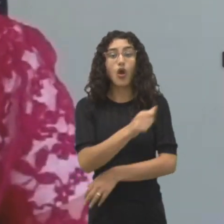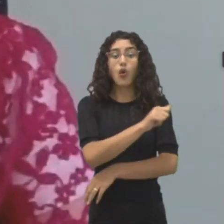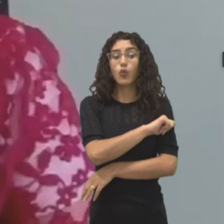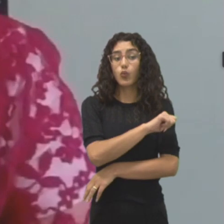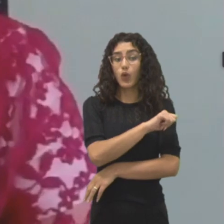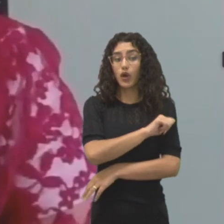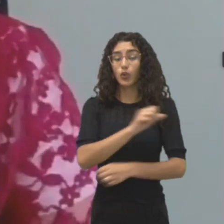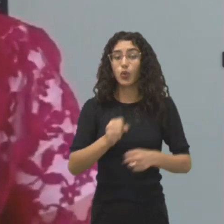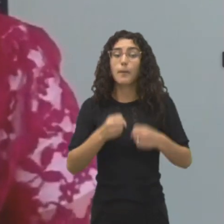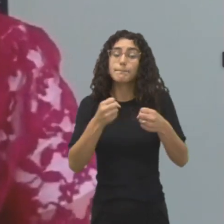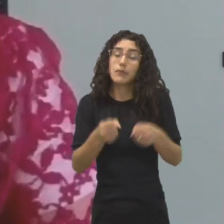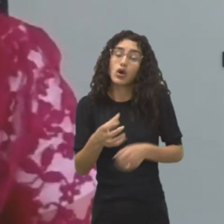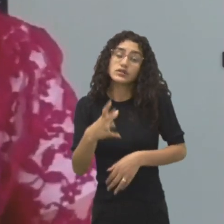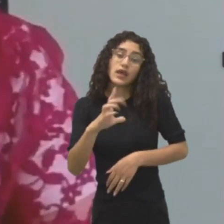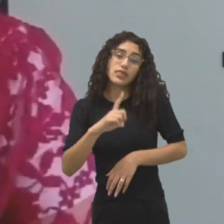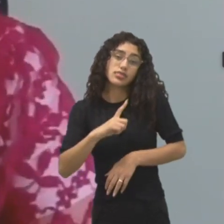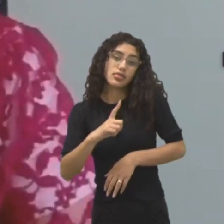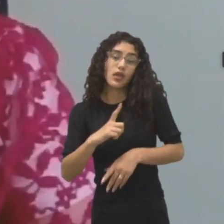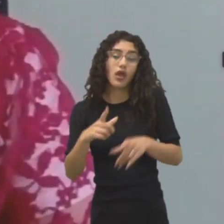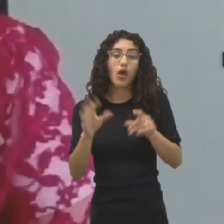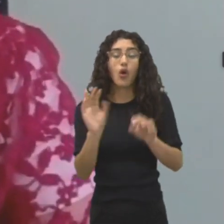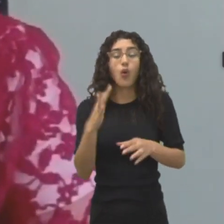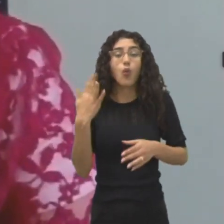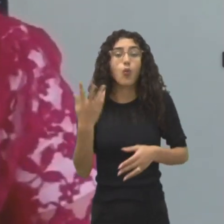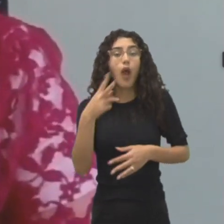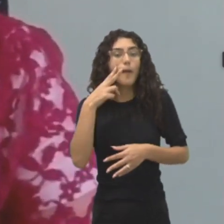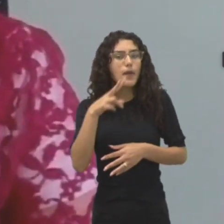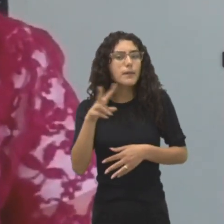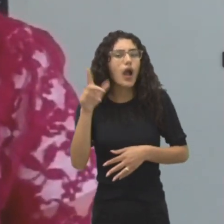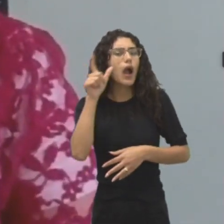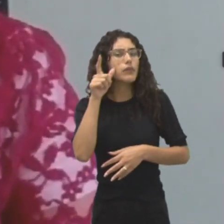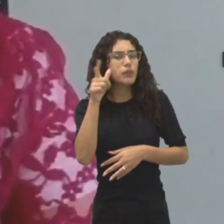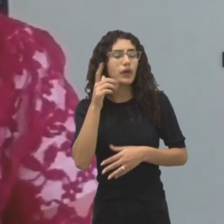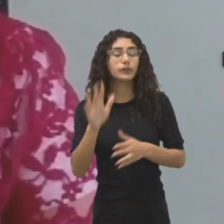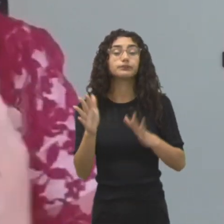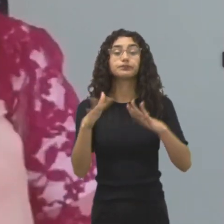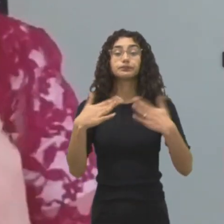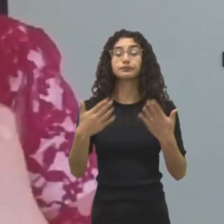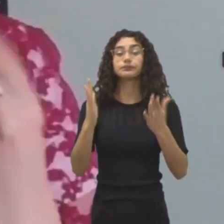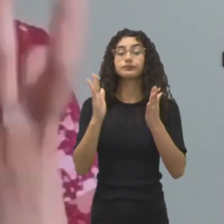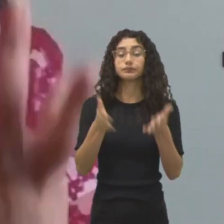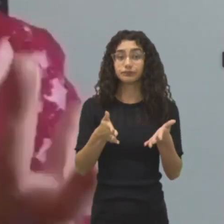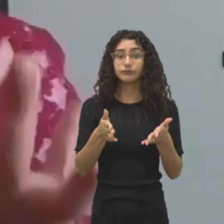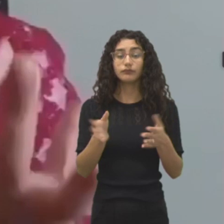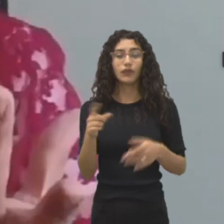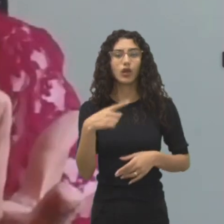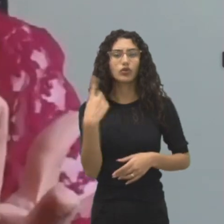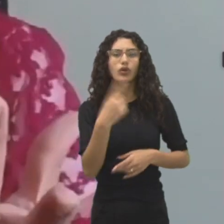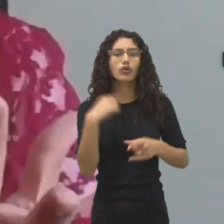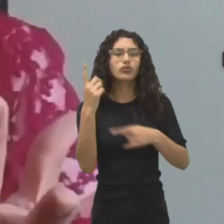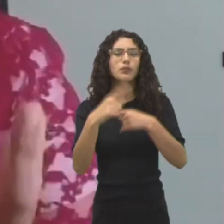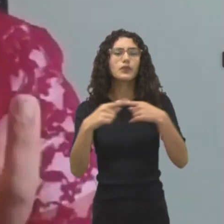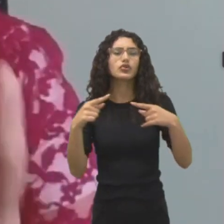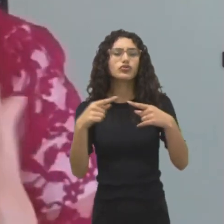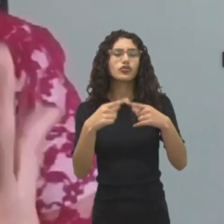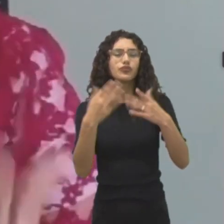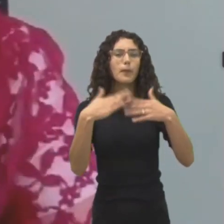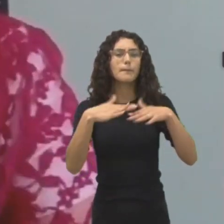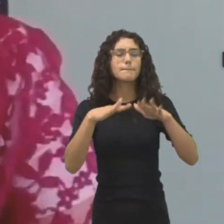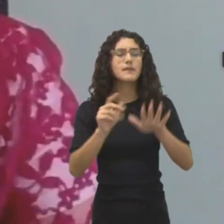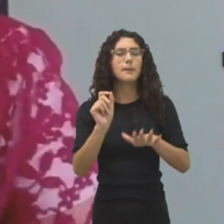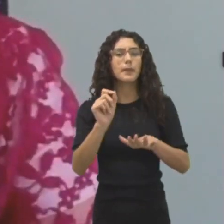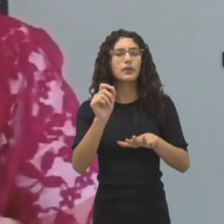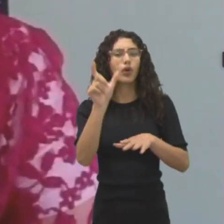possa receber quando ele assiste esse vídeo. Mas agora nosso olhar vai mais para aquele